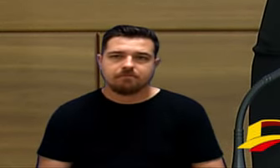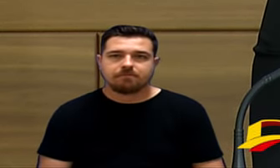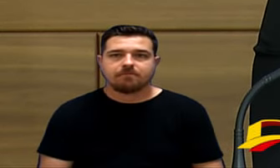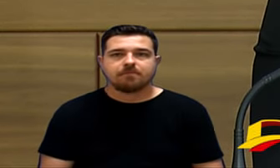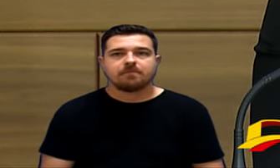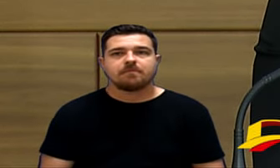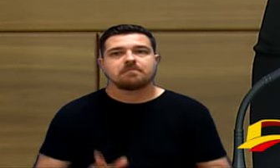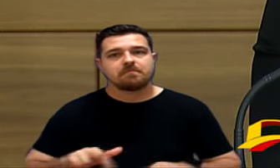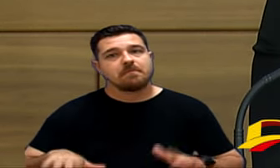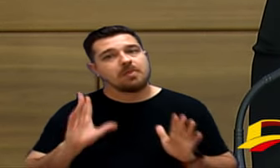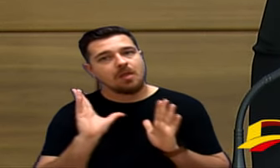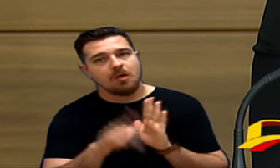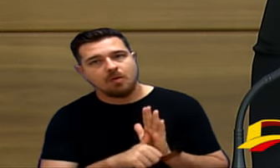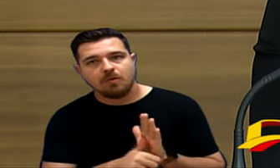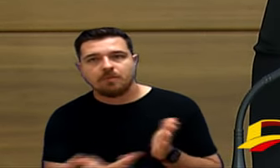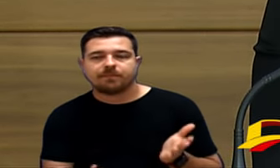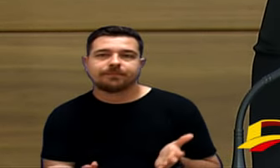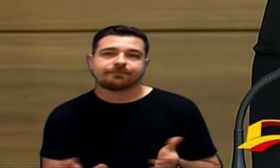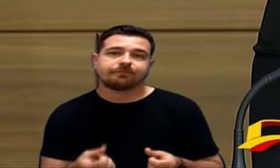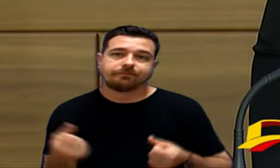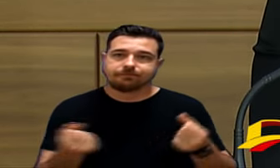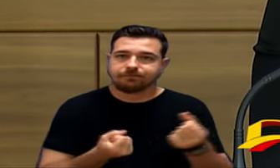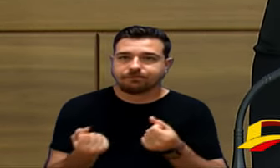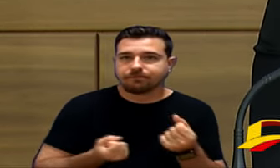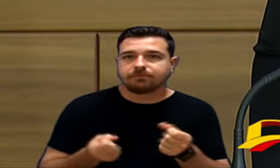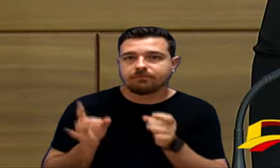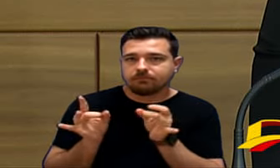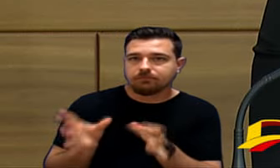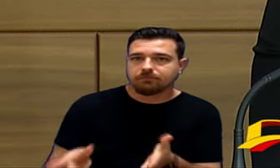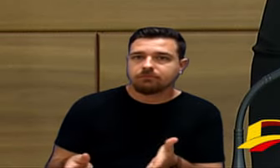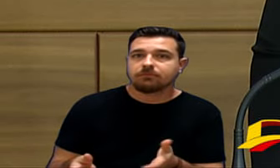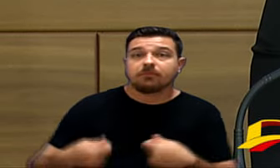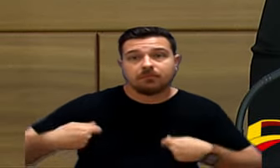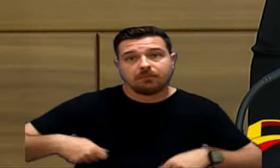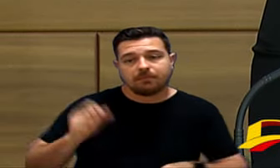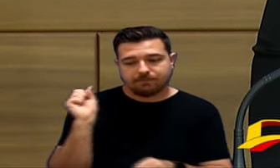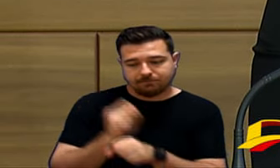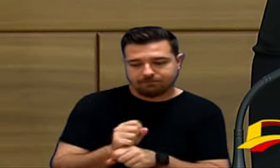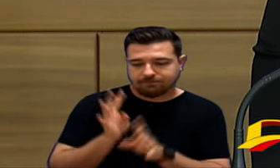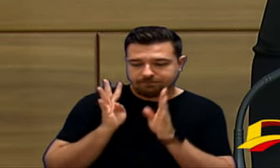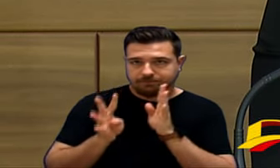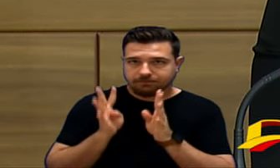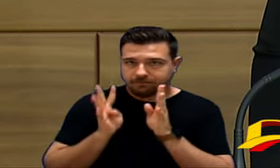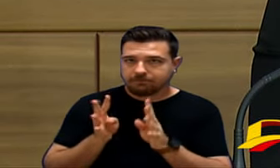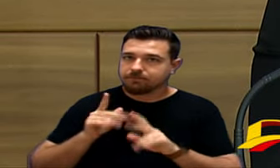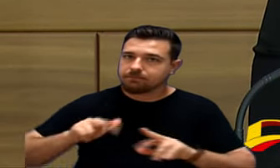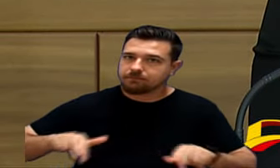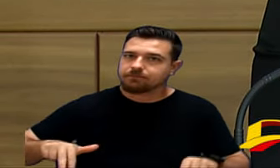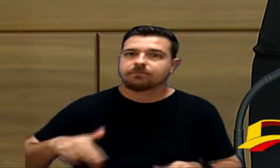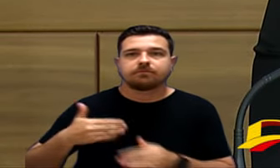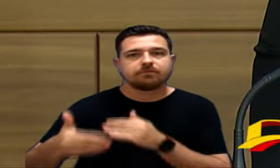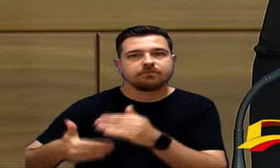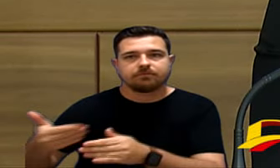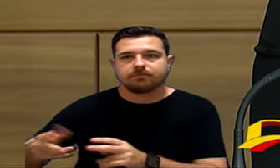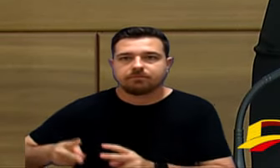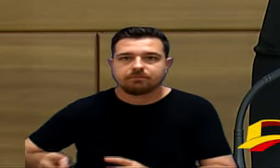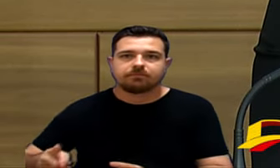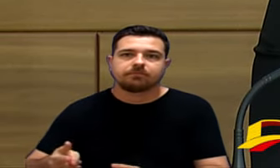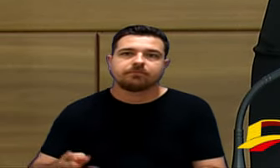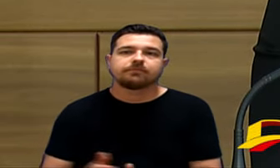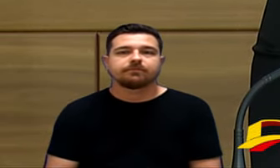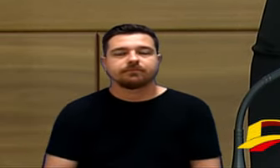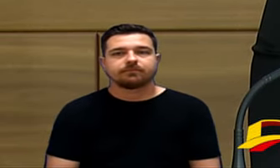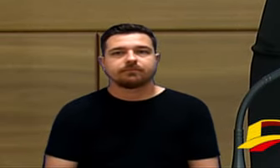depara com furto eh um veículo abandonado acaba atendendo essa ocorrência tem que dar prosseguimento numa delegacia